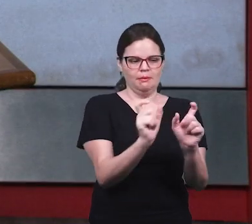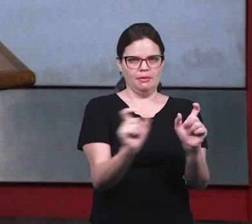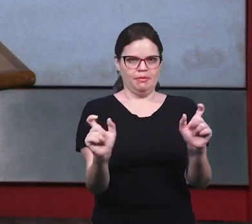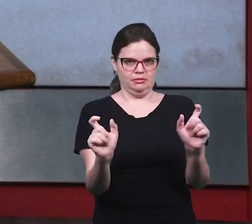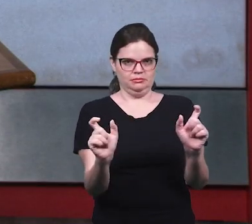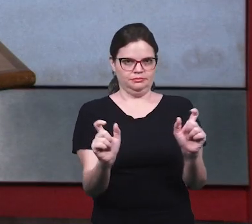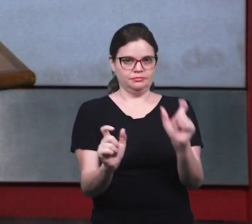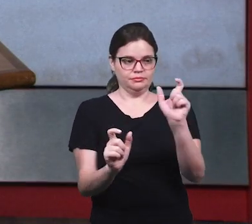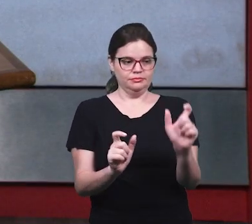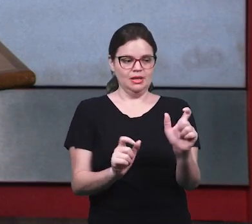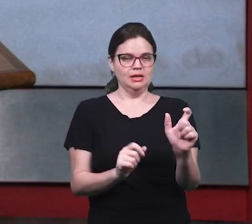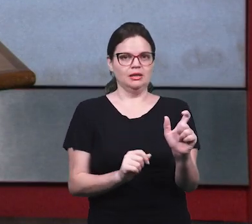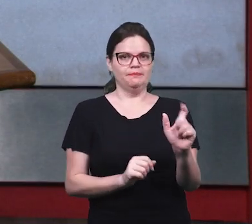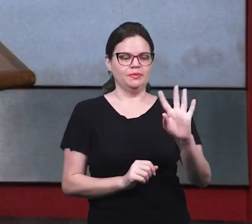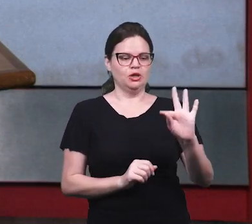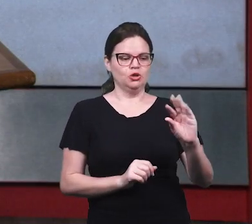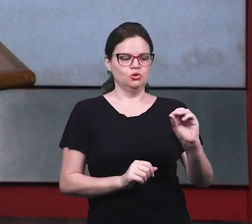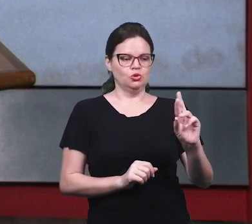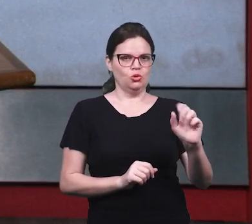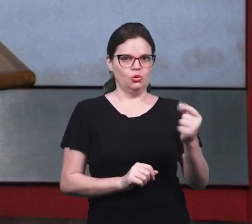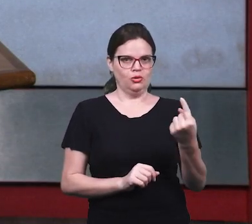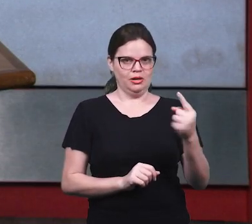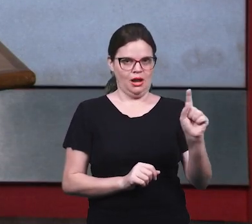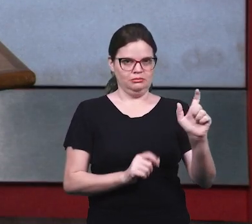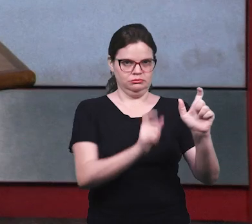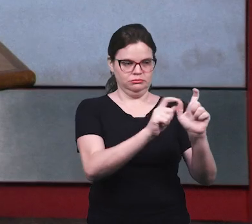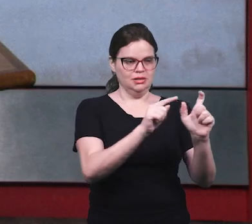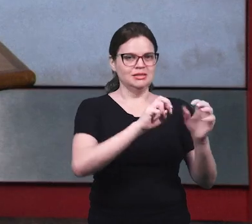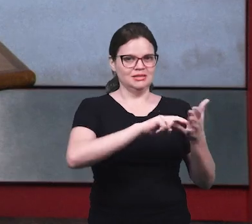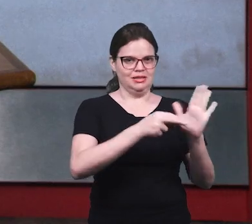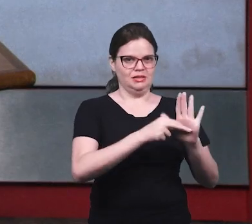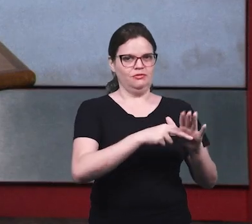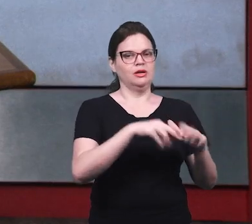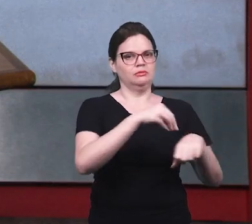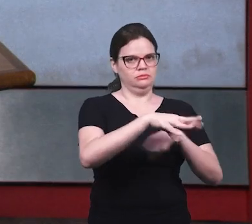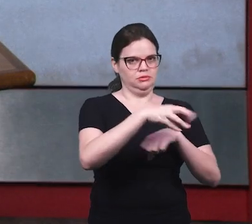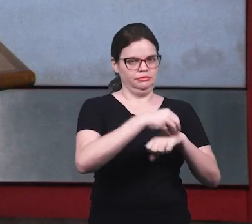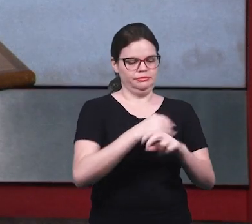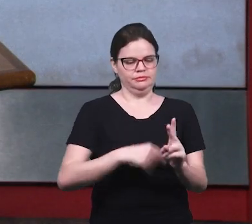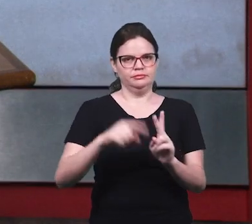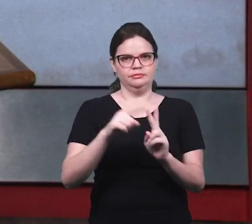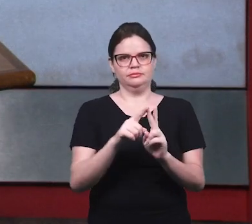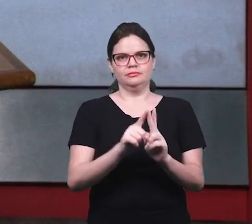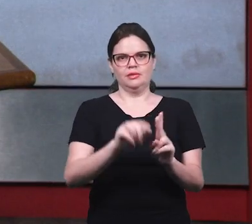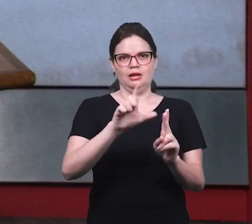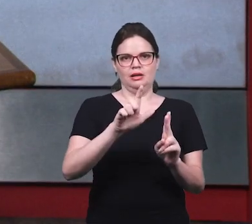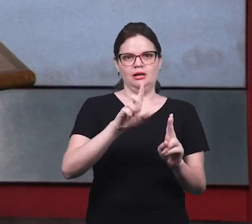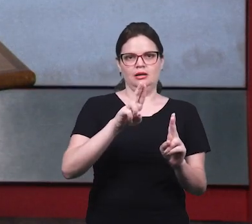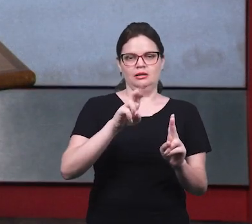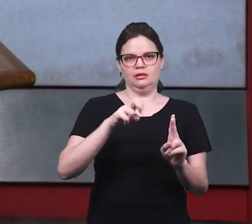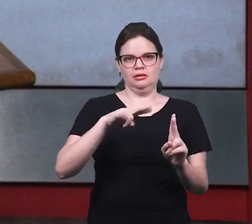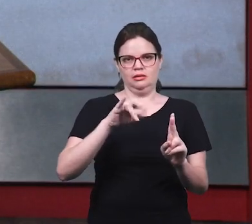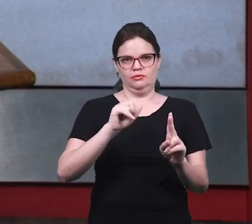da palavra Torá, que quer dizer instrução, Nevim, que quer dizer profetas,